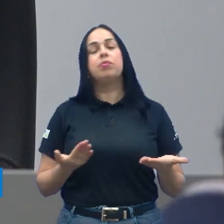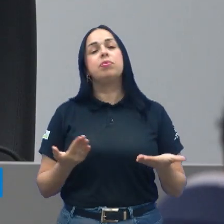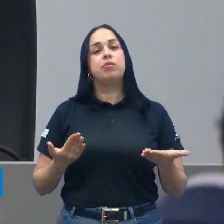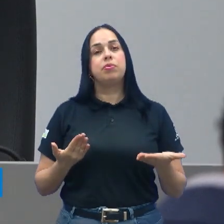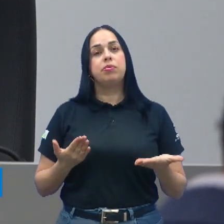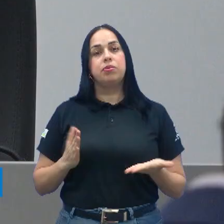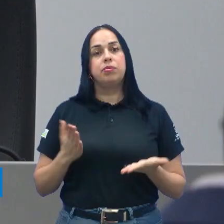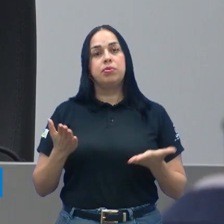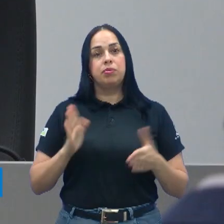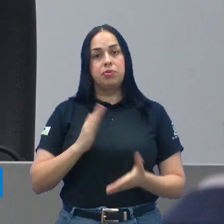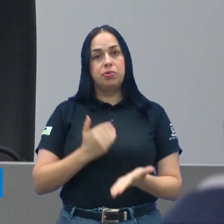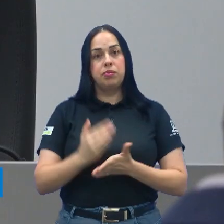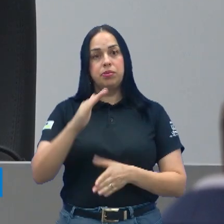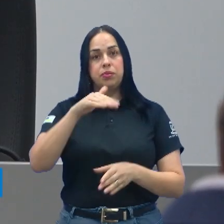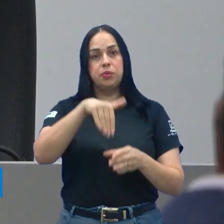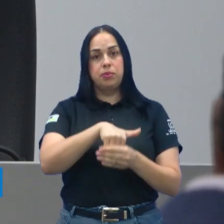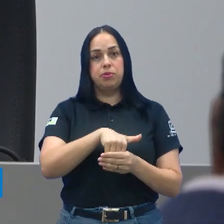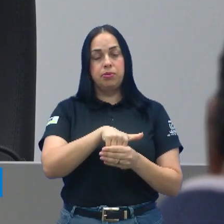processo de votação.